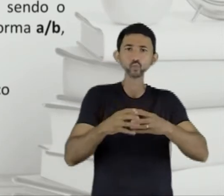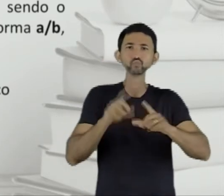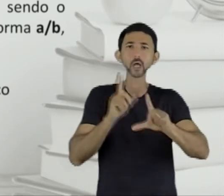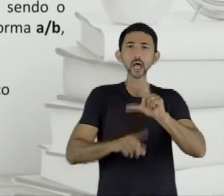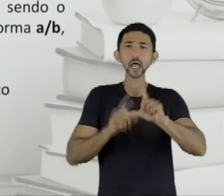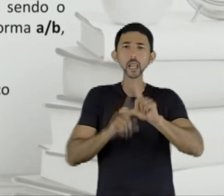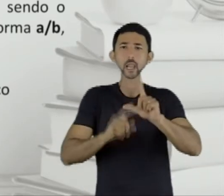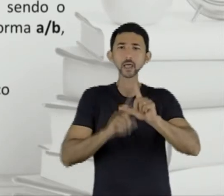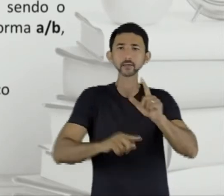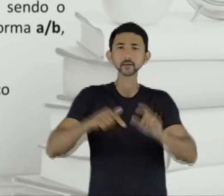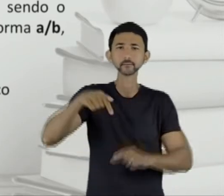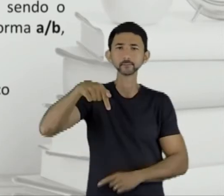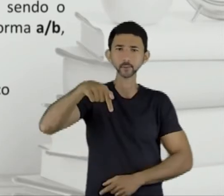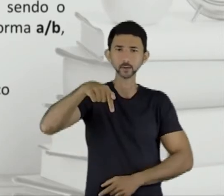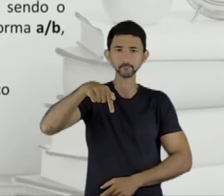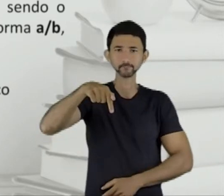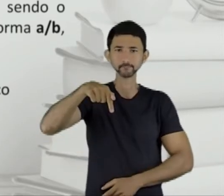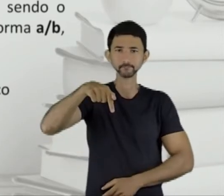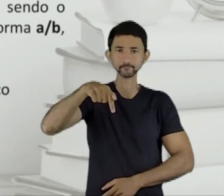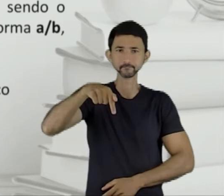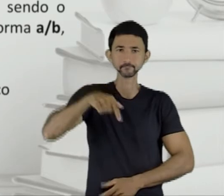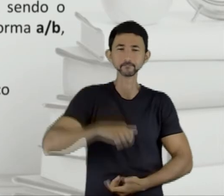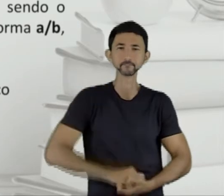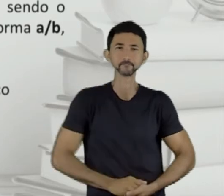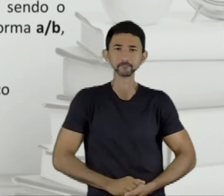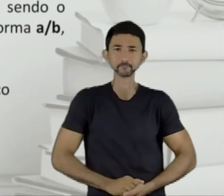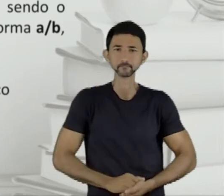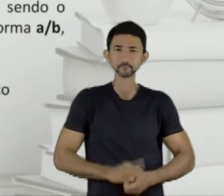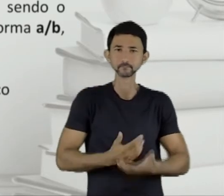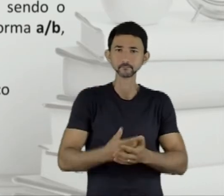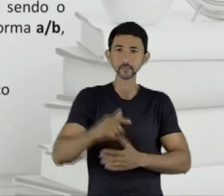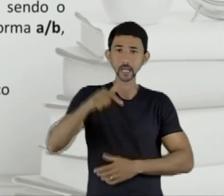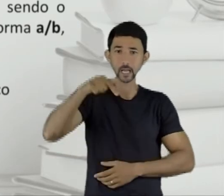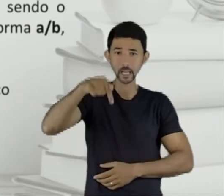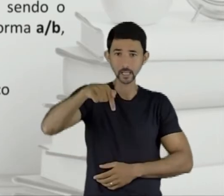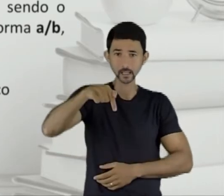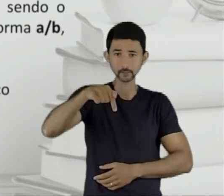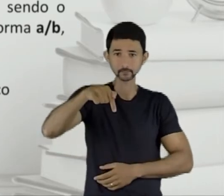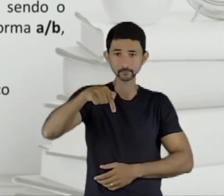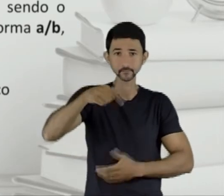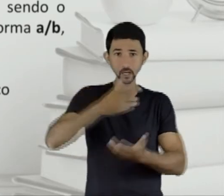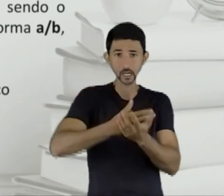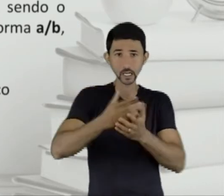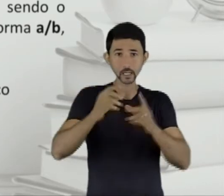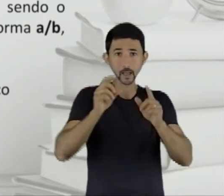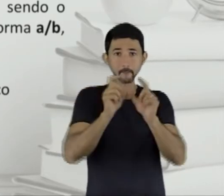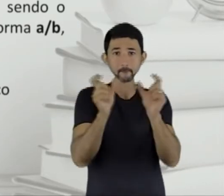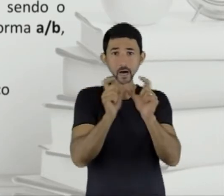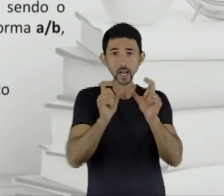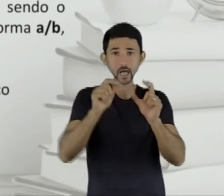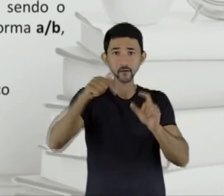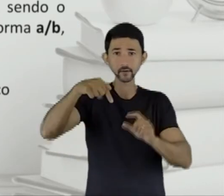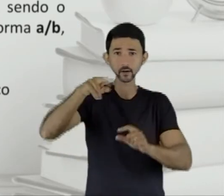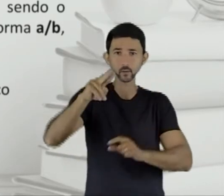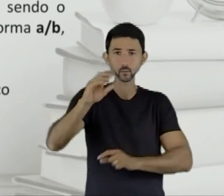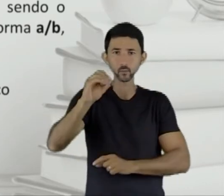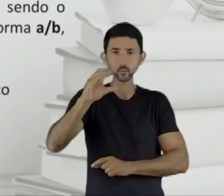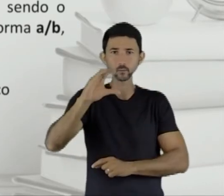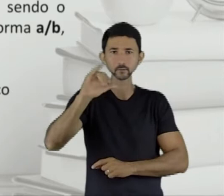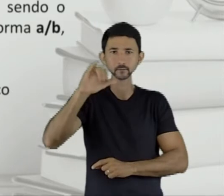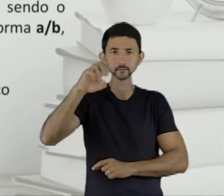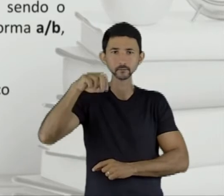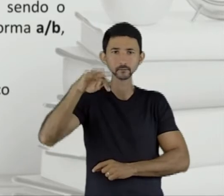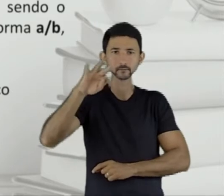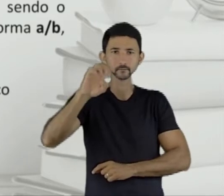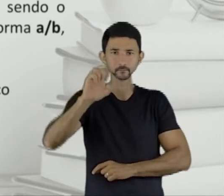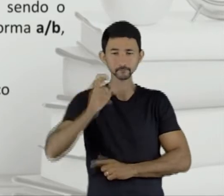Q, certo? Que é a letra inicial da palavra quociente. Parece estranho, né? Poxa, se é racional,